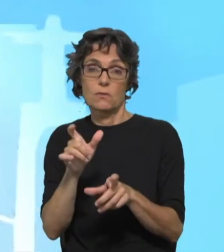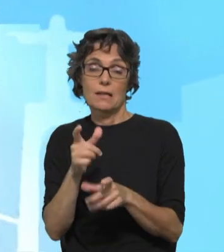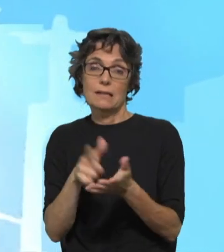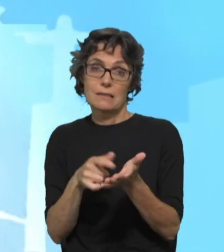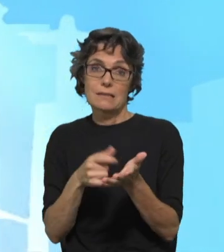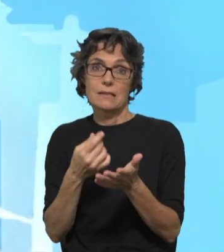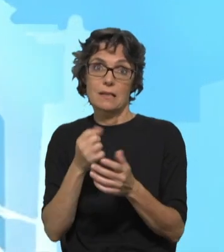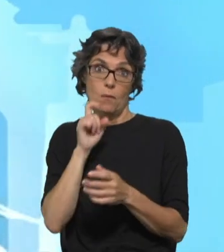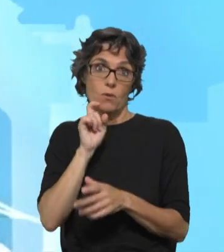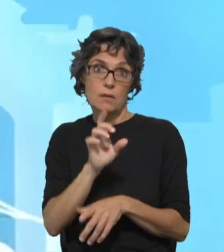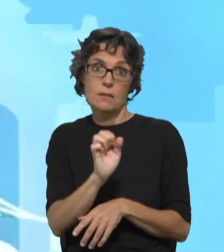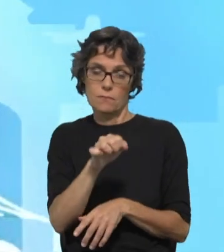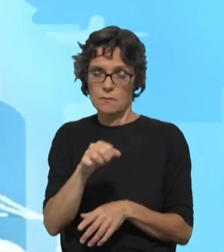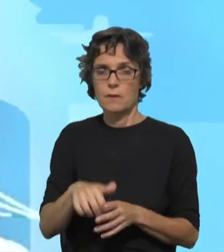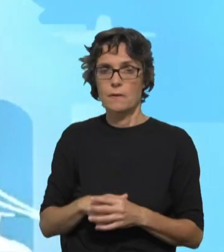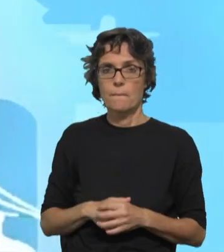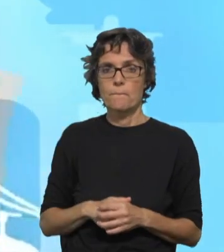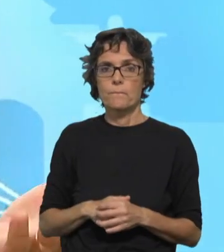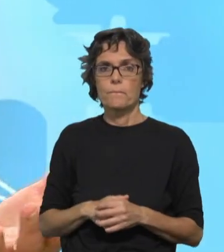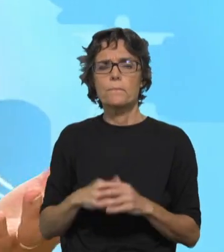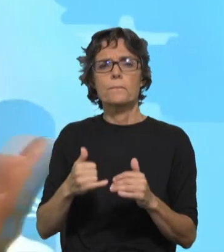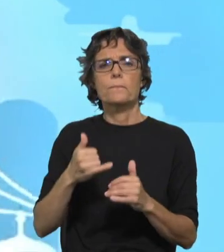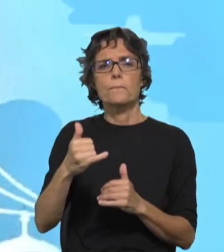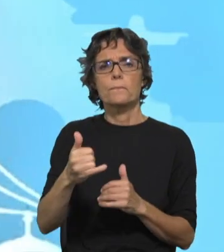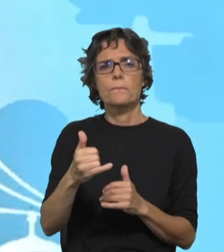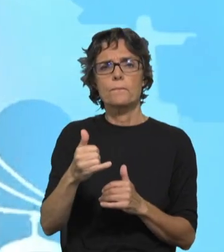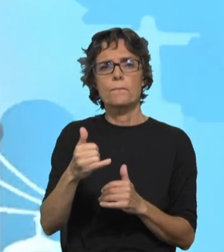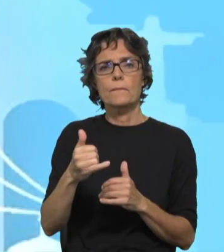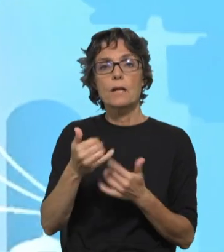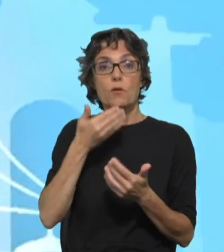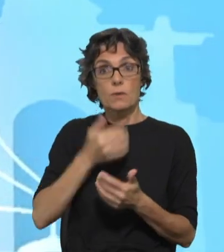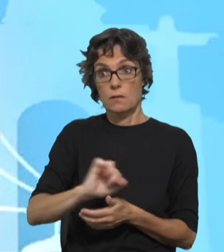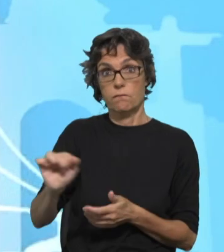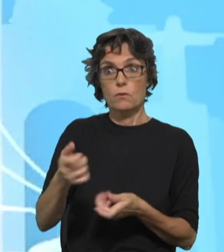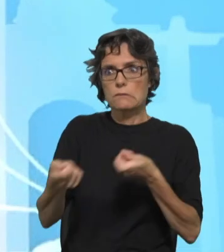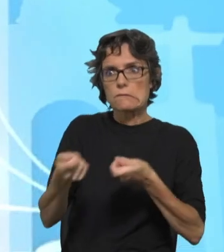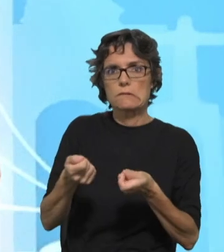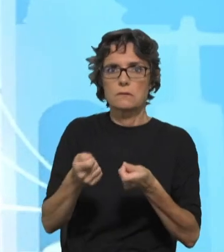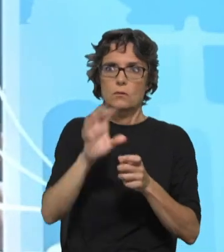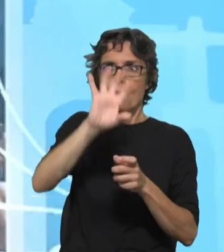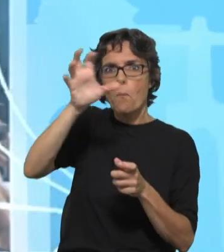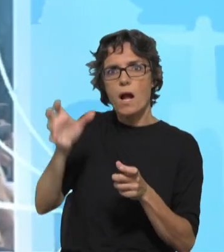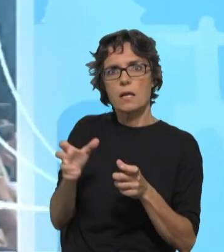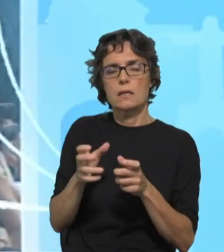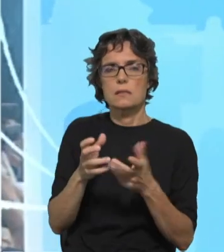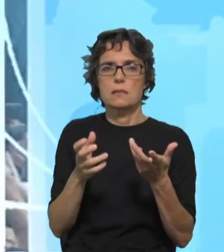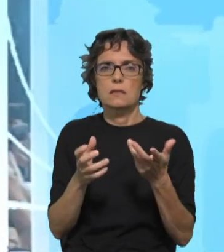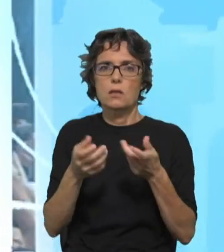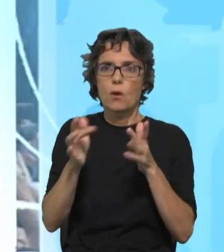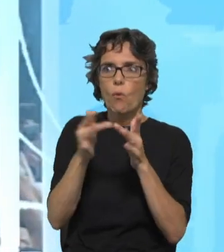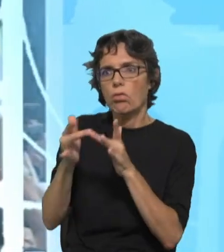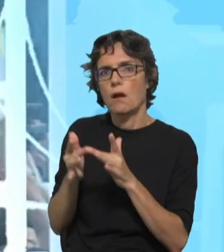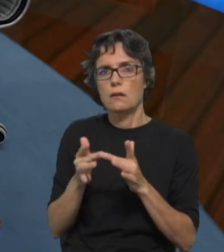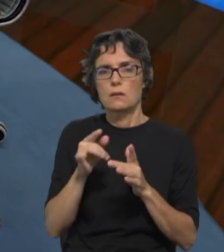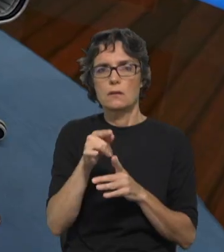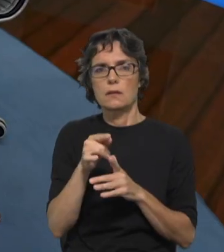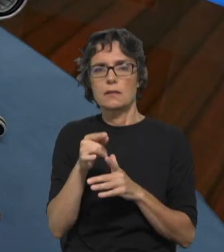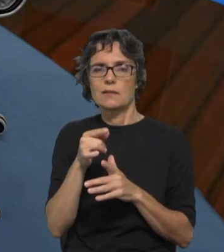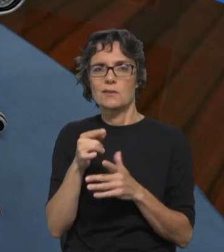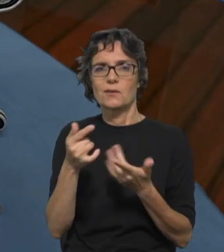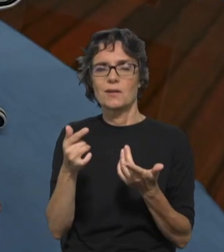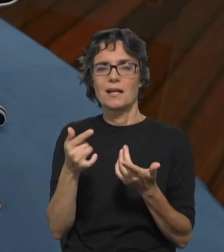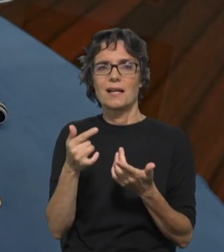coisa. E isso é muito marcante, porque nós sempre podemos fazer um bocadinho mais. Eu sempre me lembro, como é que a irmã consegue? Nós temos que tentar um bocadinho mais. Eu